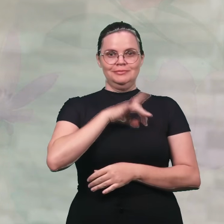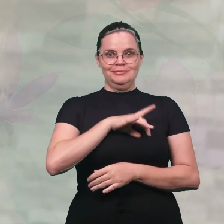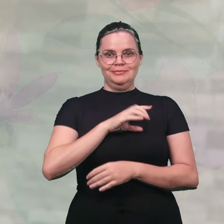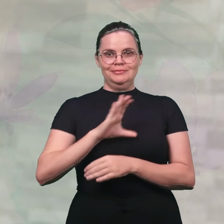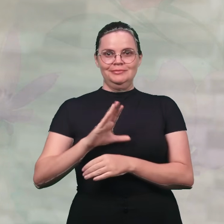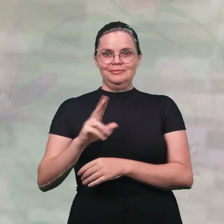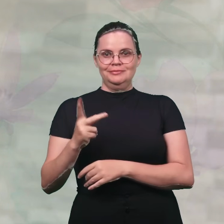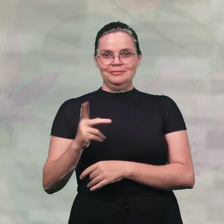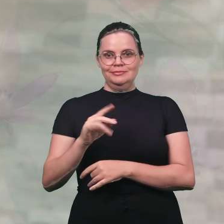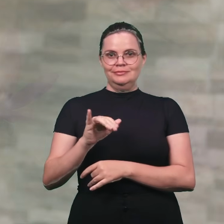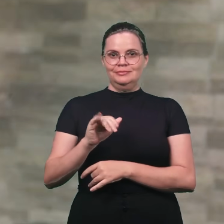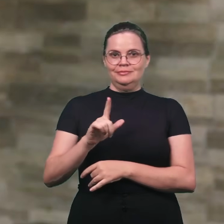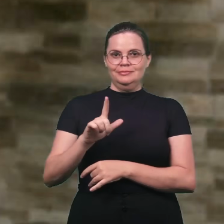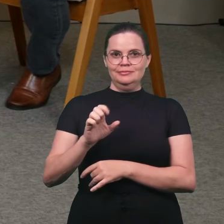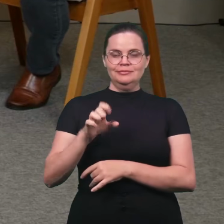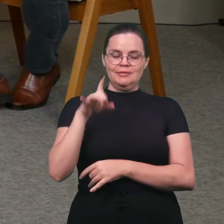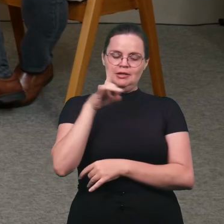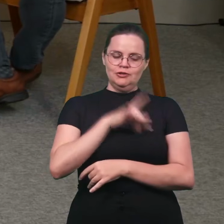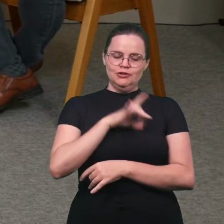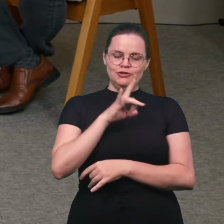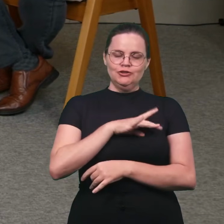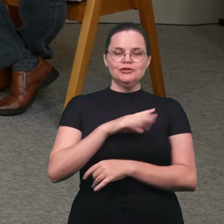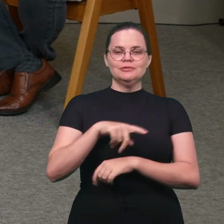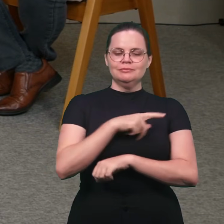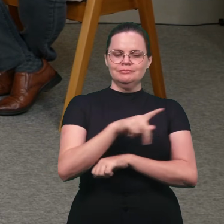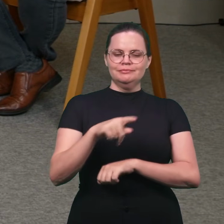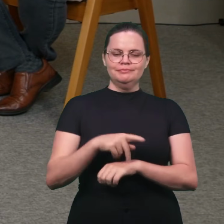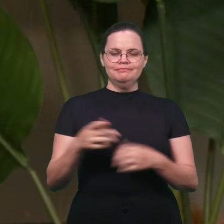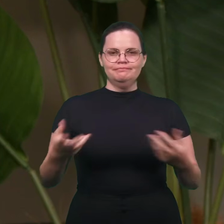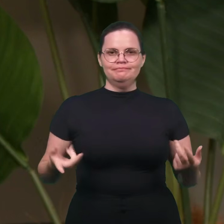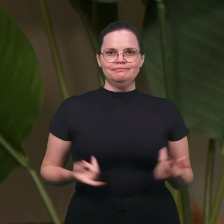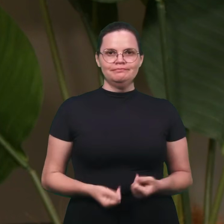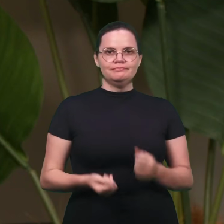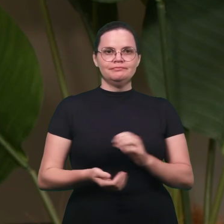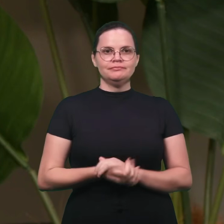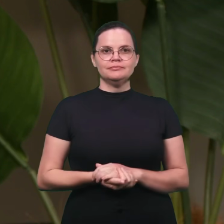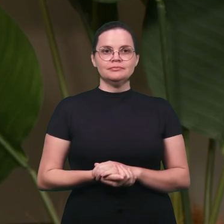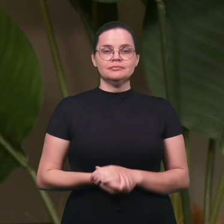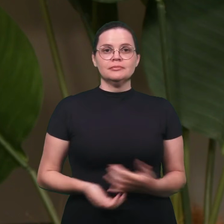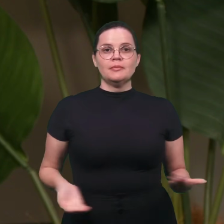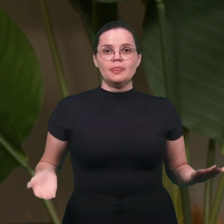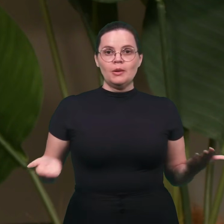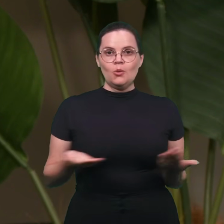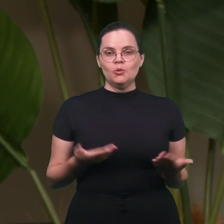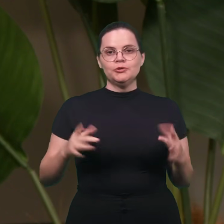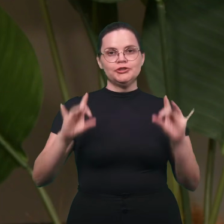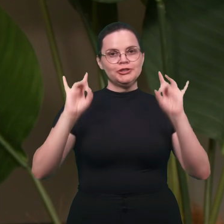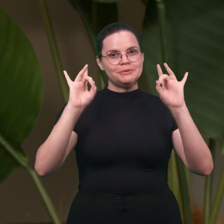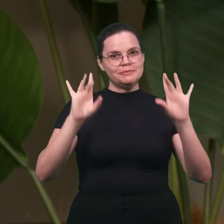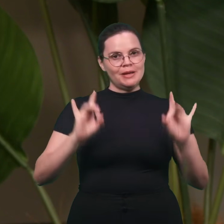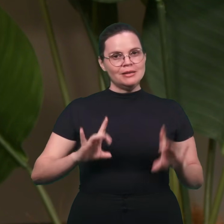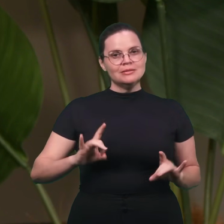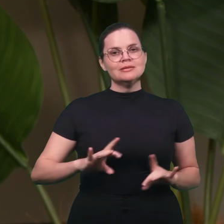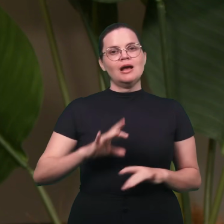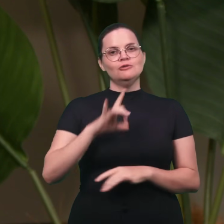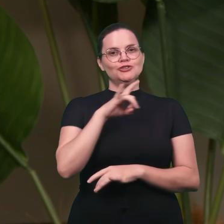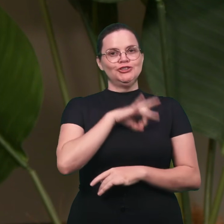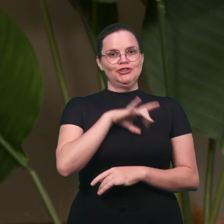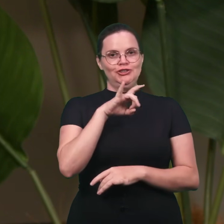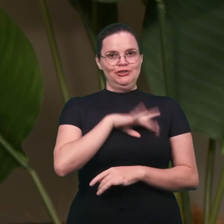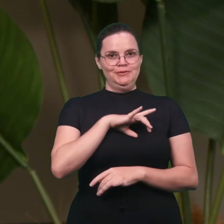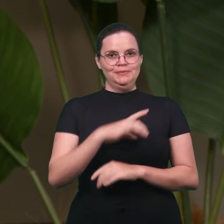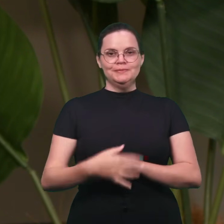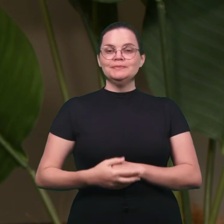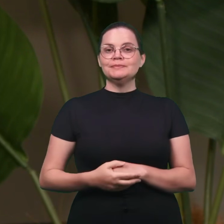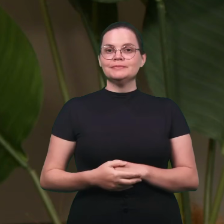esse país tão maravilhoso. Isso mesmo. Então, hoje especial Chile. Os nossos queridos irmãos,